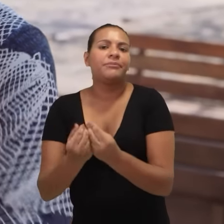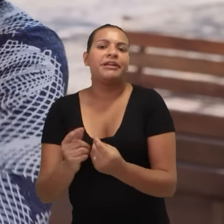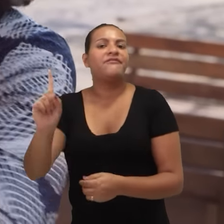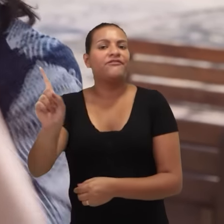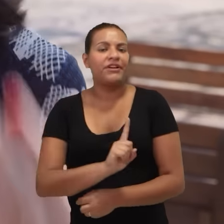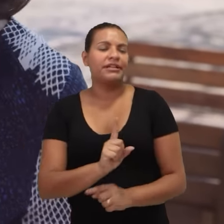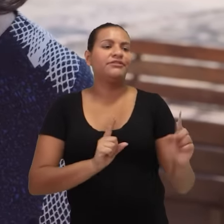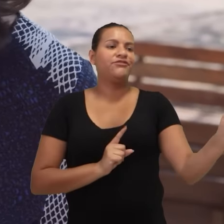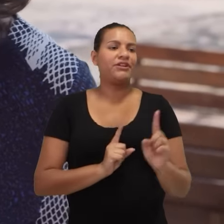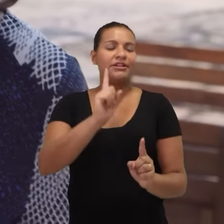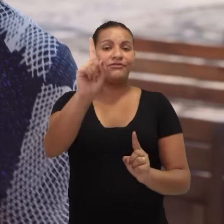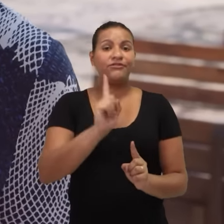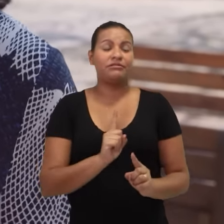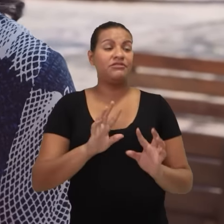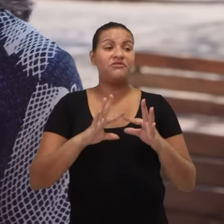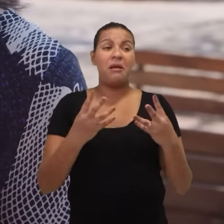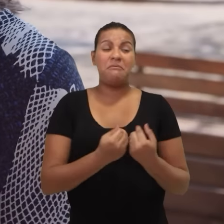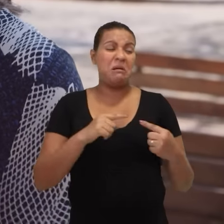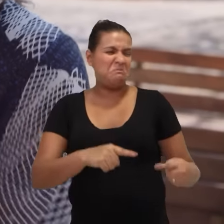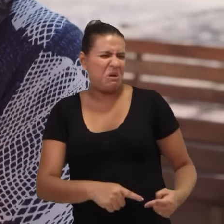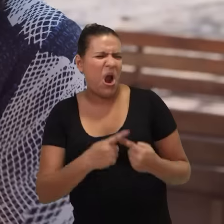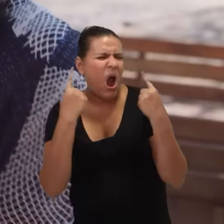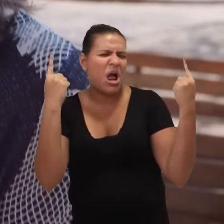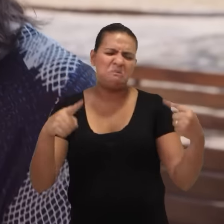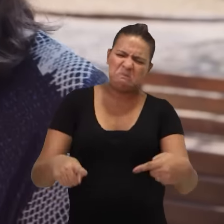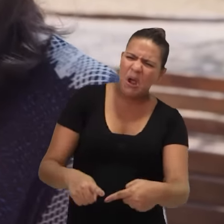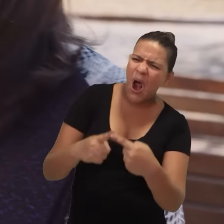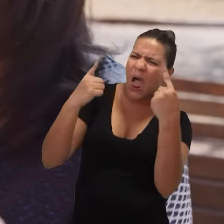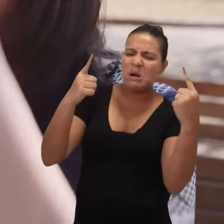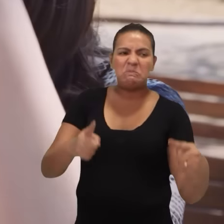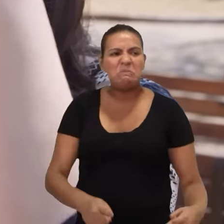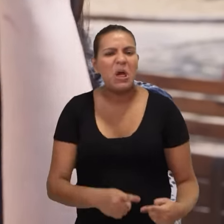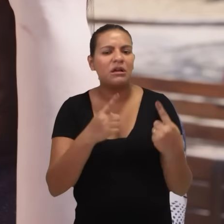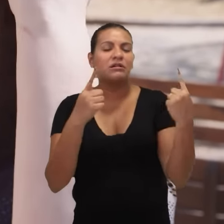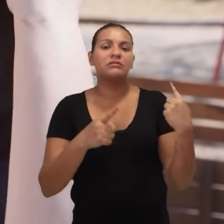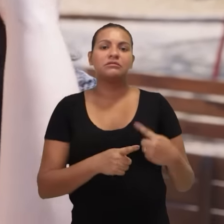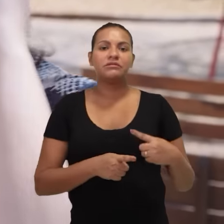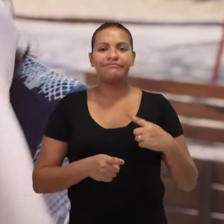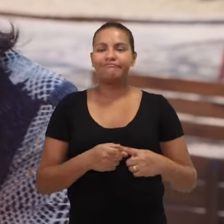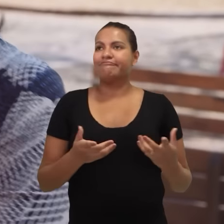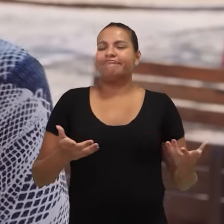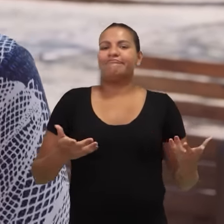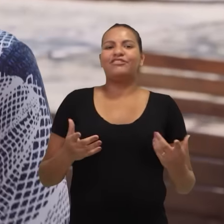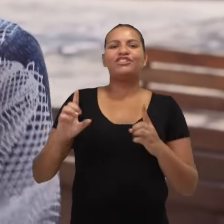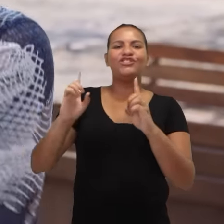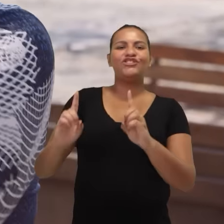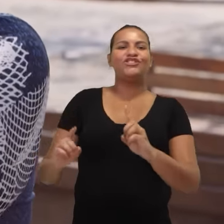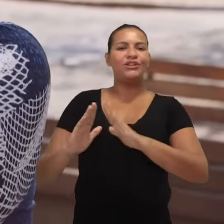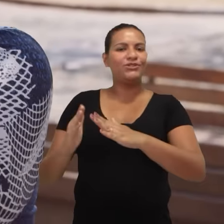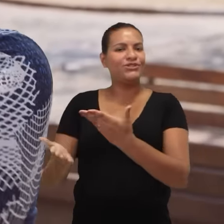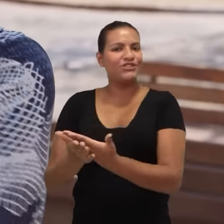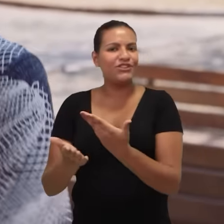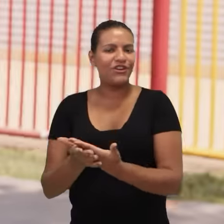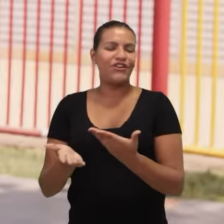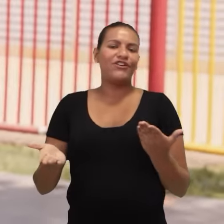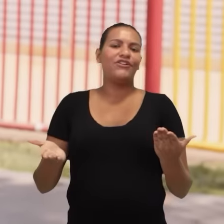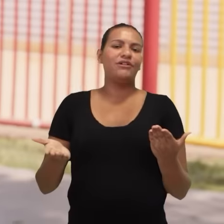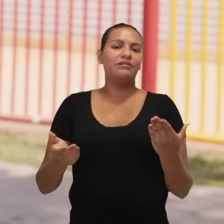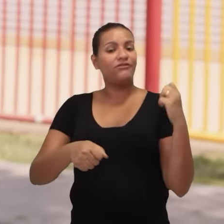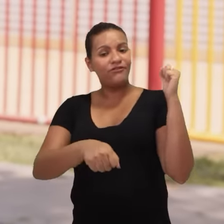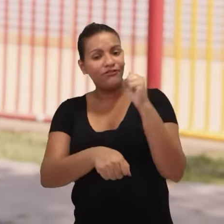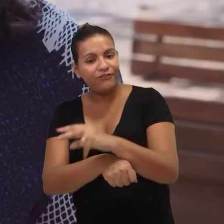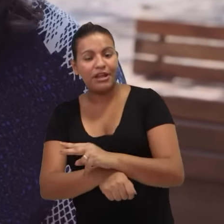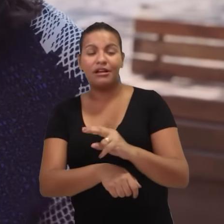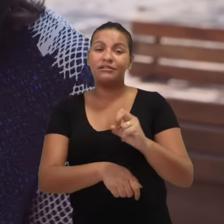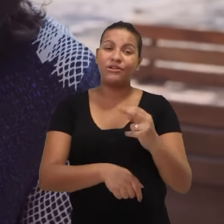não tinham, eles arrumavam confusão, com razão, porque eles estavam querendo obter aquele direito, né, ter acesso à creche. A